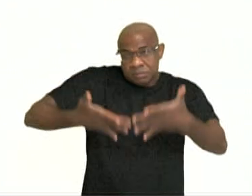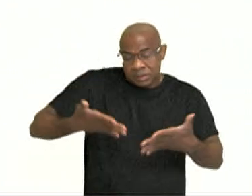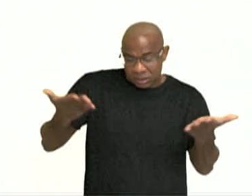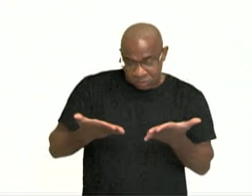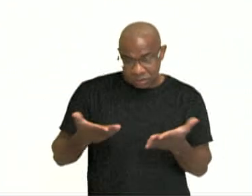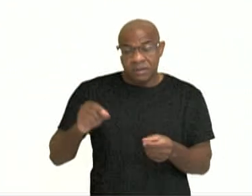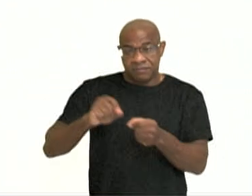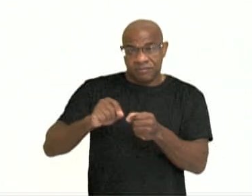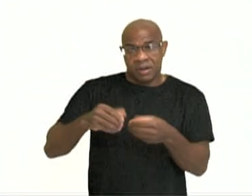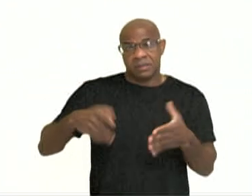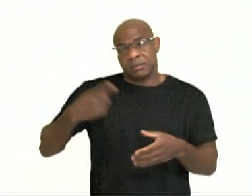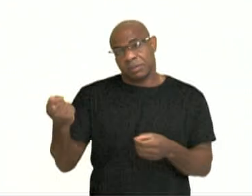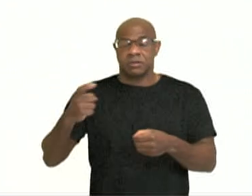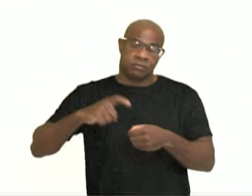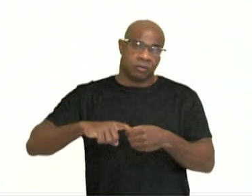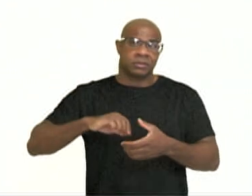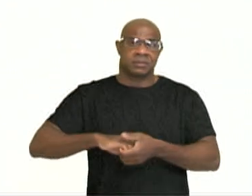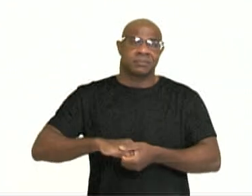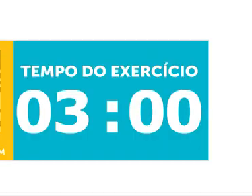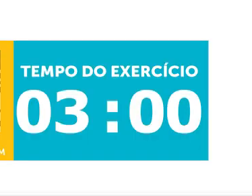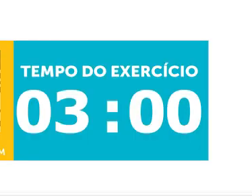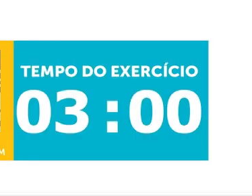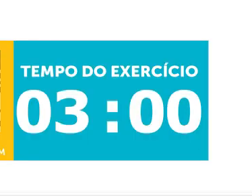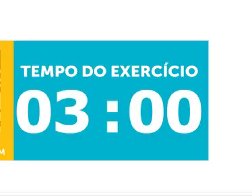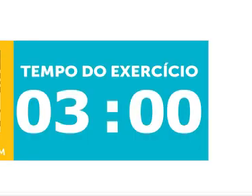aí que eu volto daqui a pouco conferir contigo.